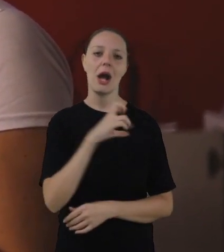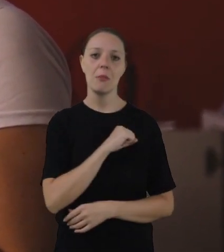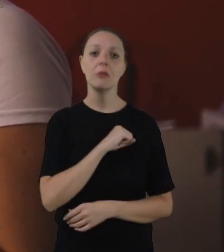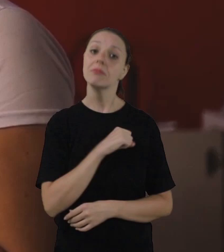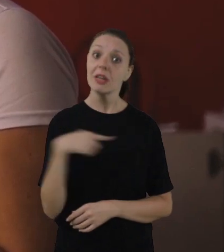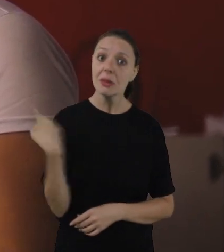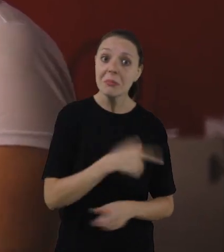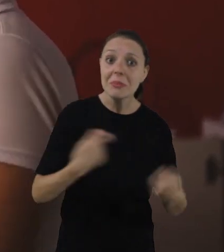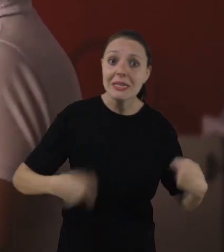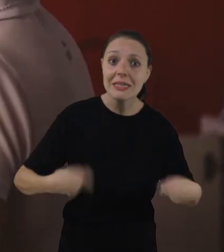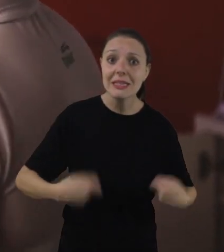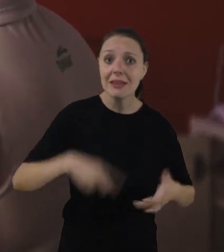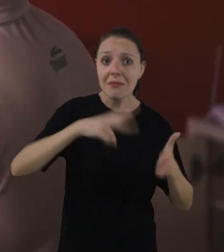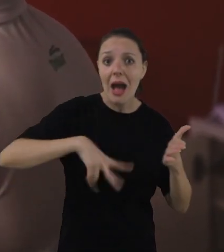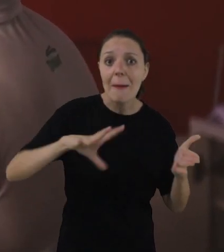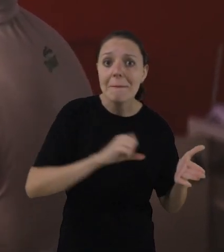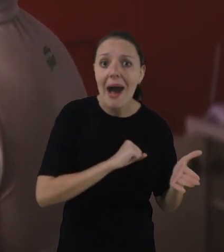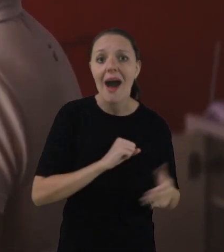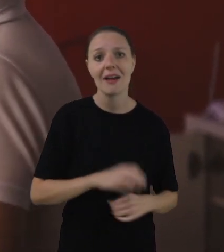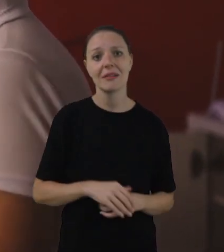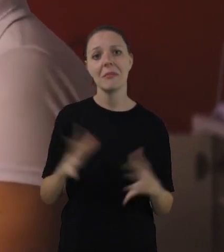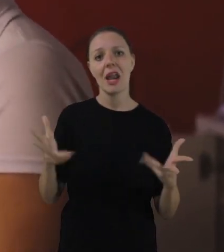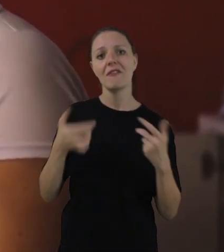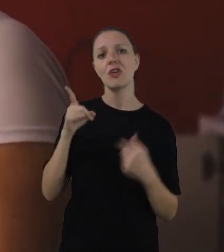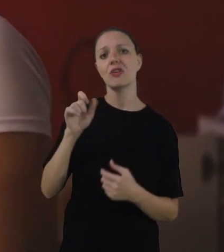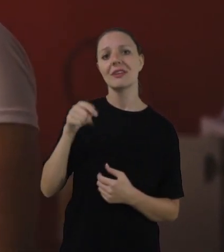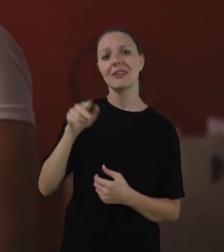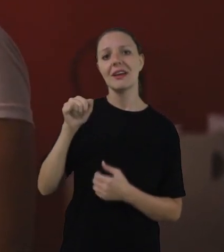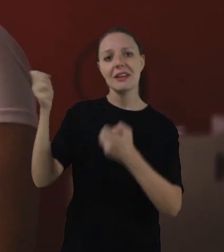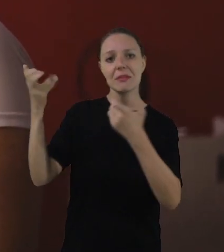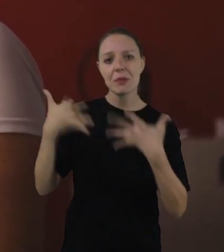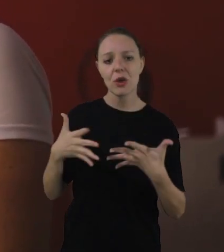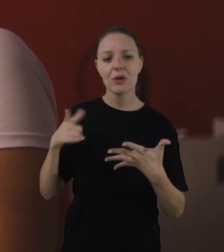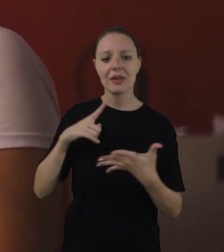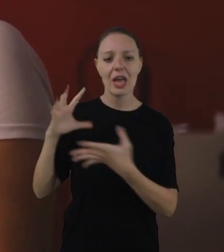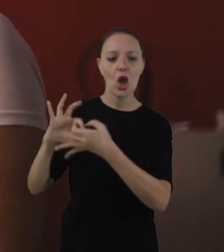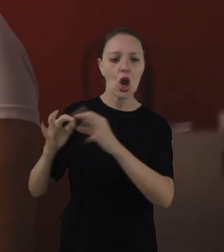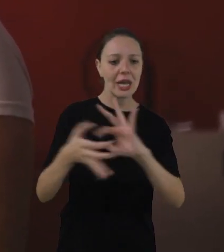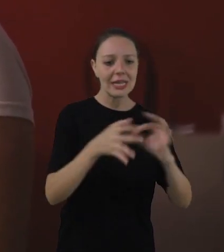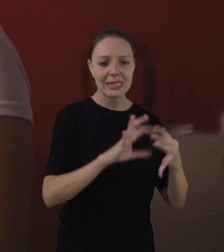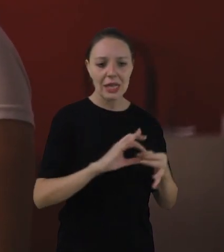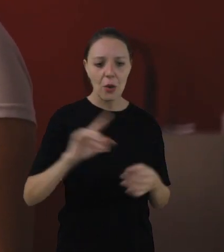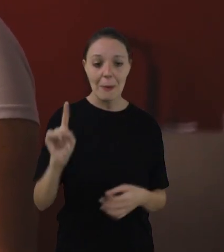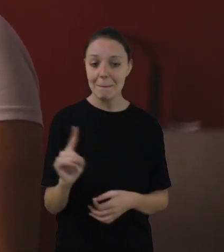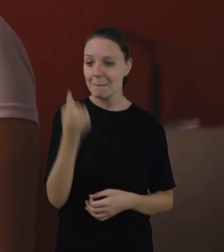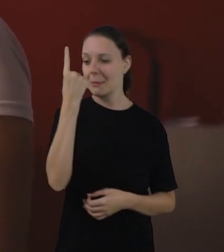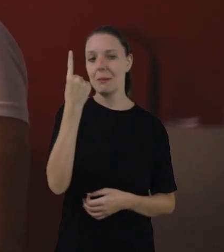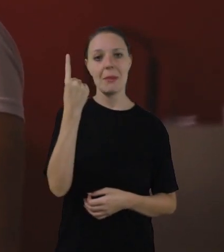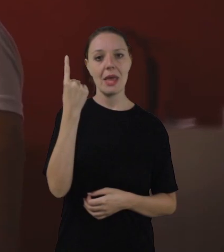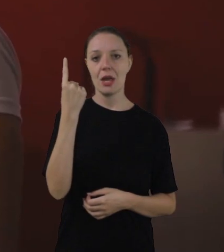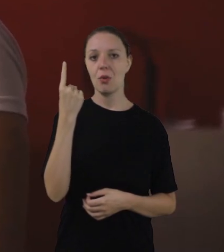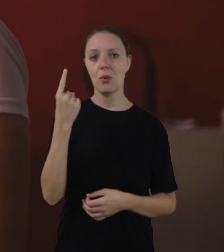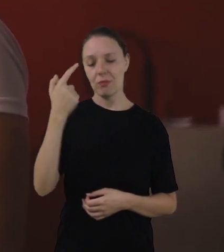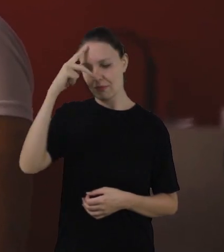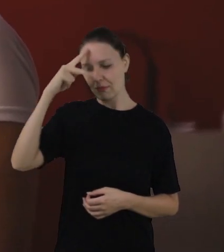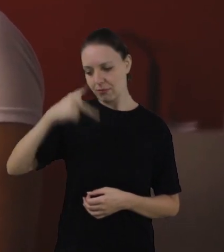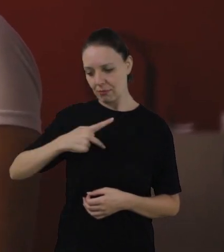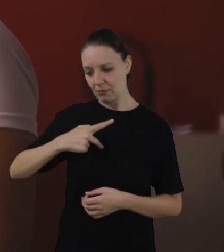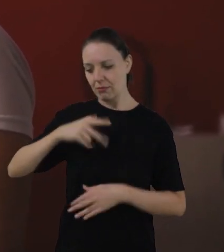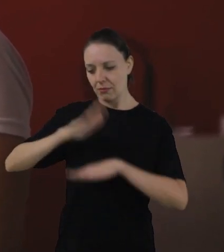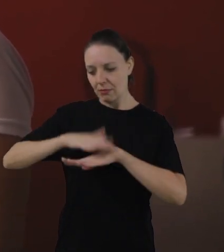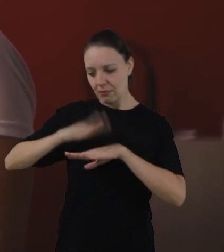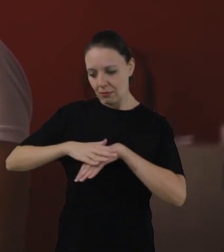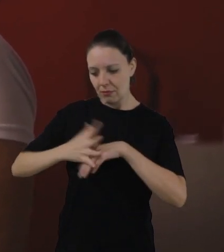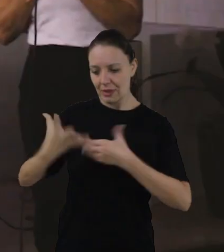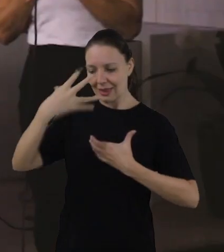leitura. E aí é fantástico, Dani, quando você coloca a conexão de que a gente primeiro amplifica a